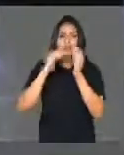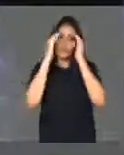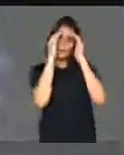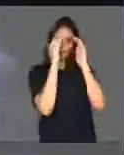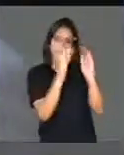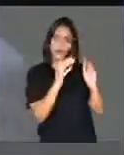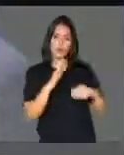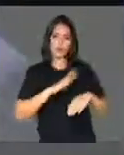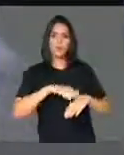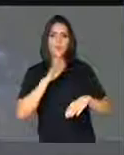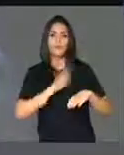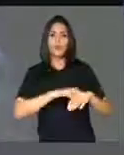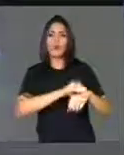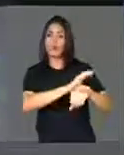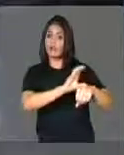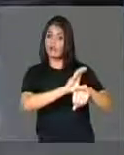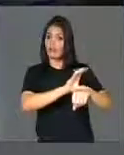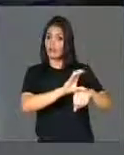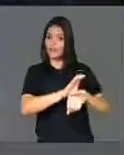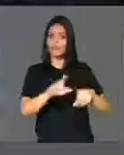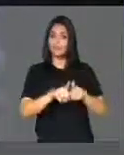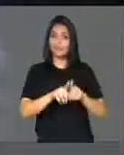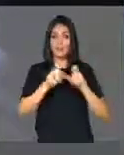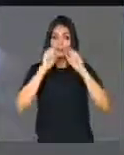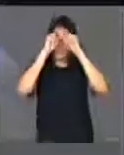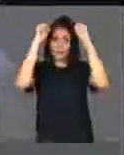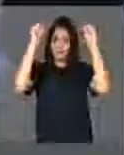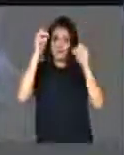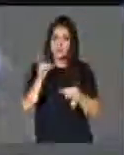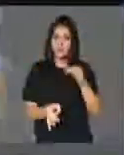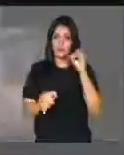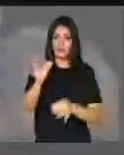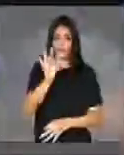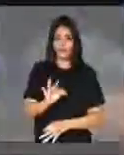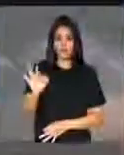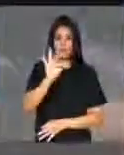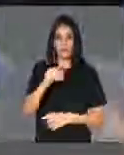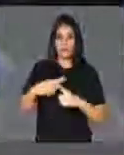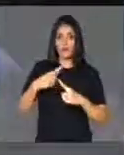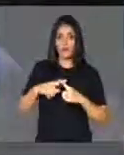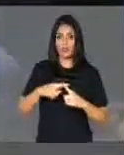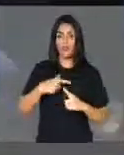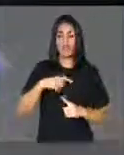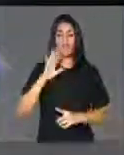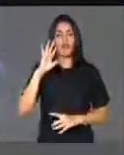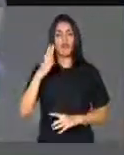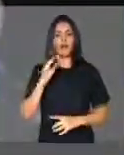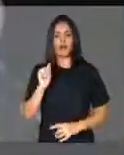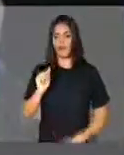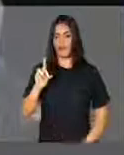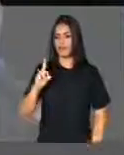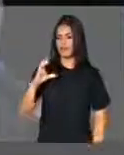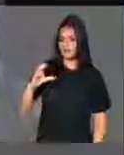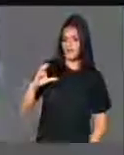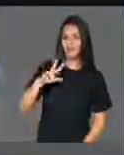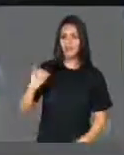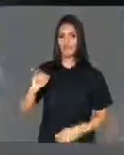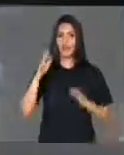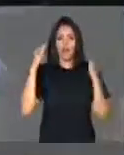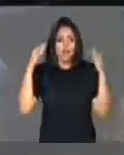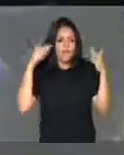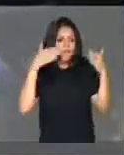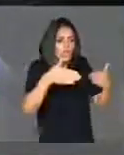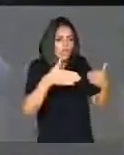à própria Constituição e o próprio Supremo Tribunal Federal, que ao invés de julgar a ADC, atua numa visão